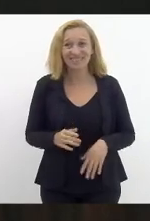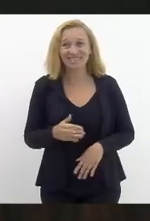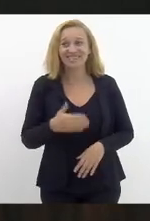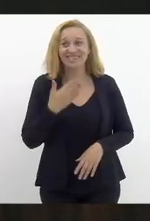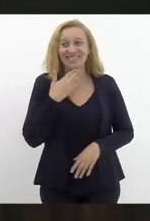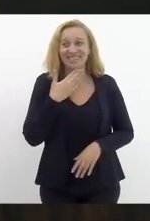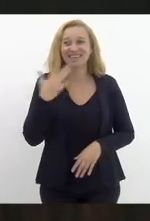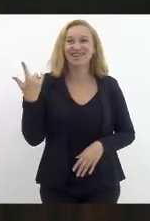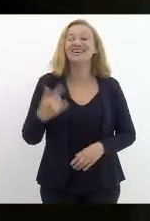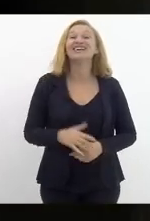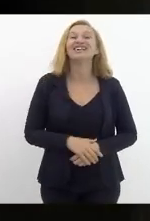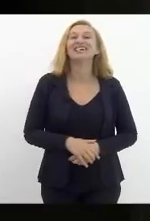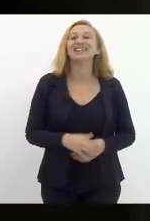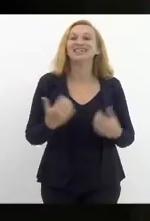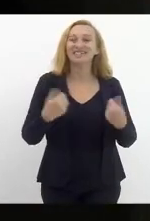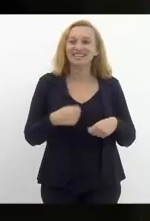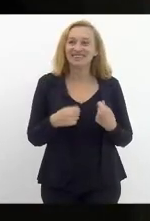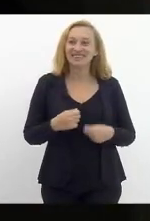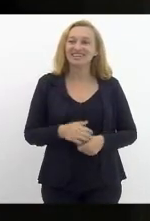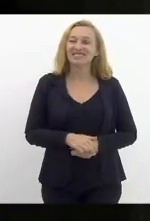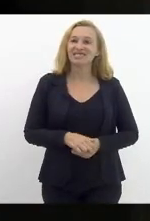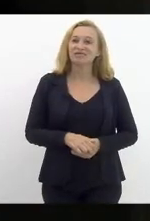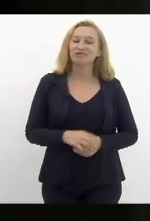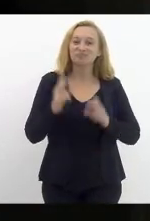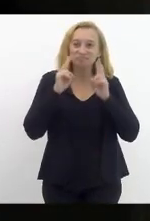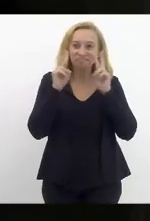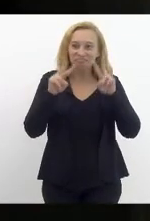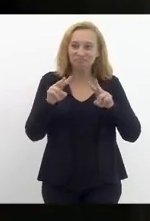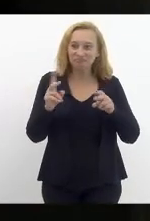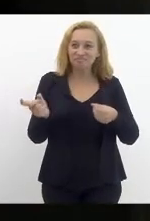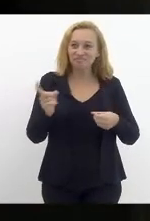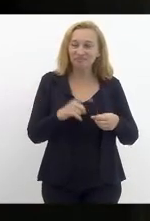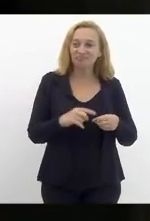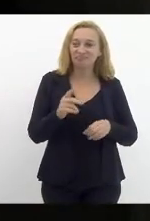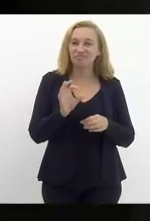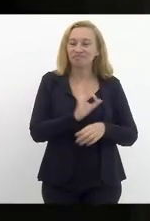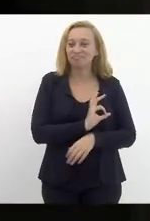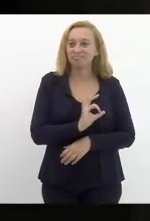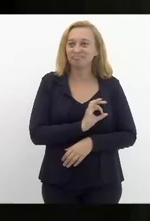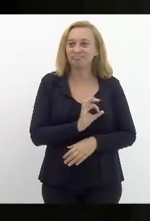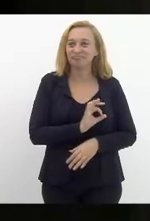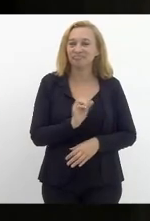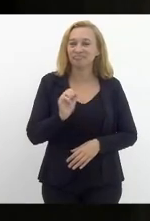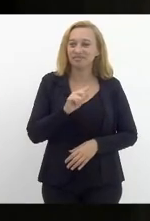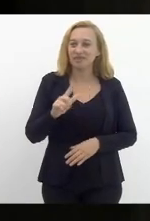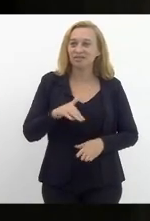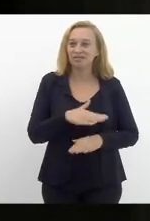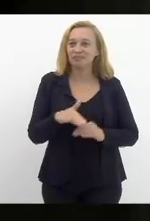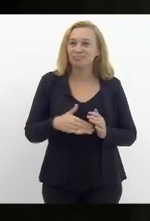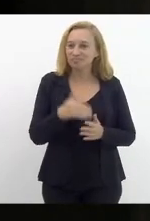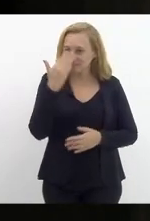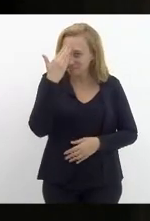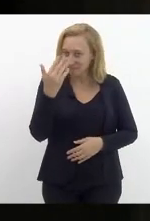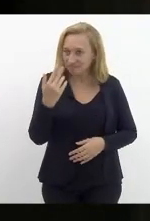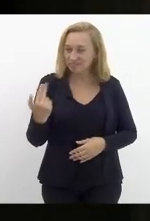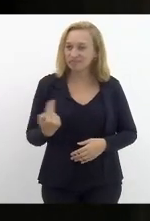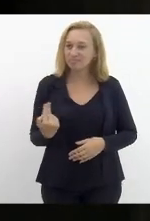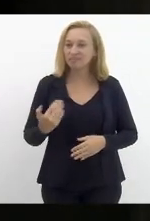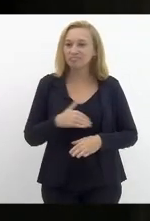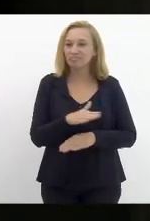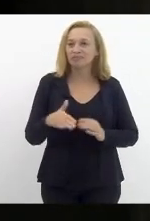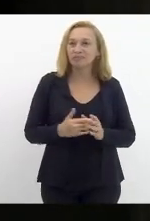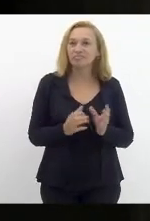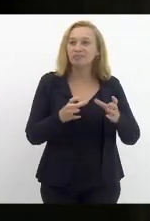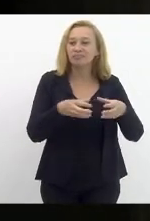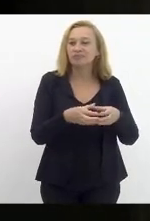bajular. Mas a gente precisa desse olhar voltado para a Polícia Civil como um todo. Eu agradeço, em nome de toda a comissão